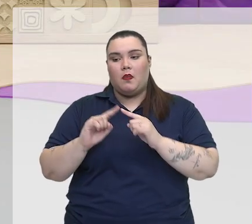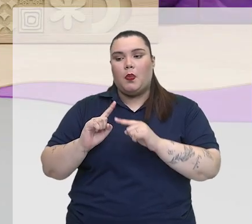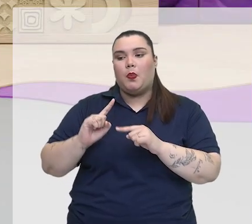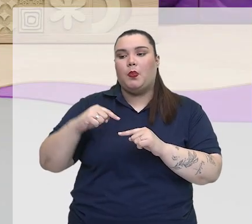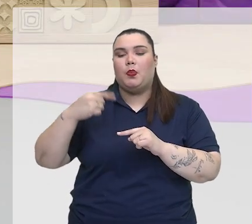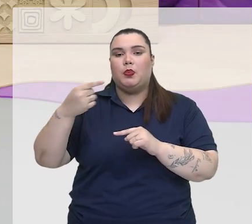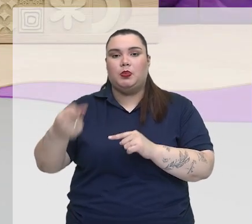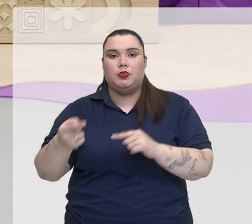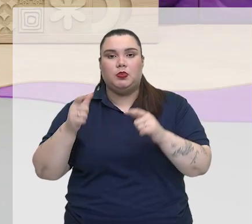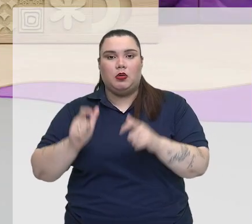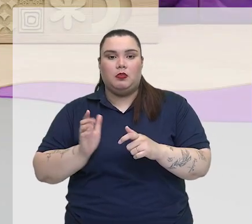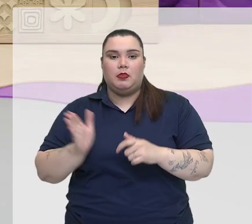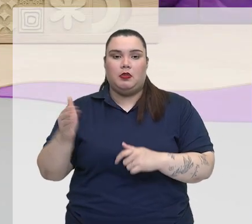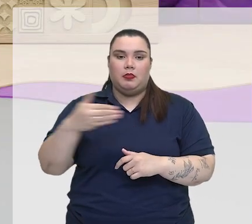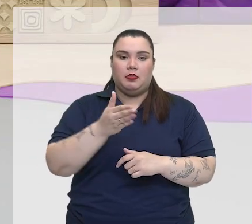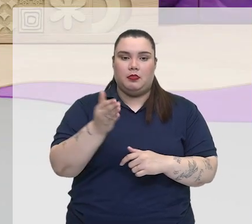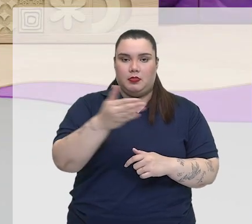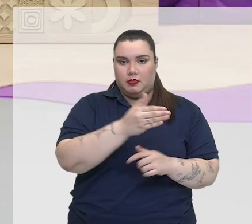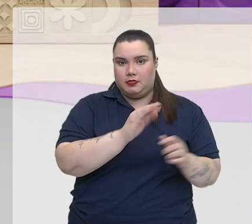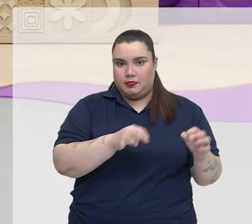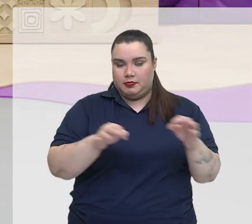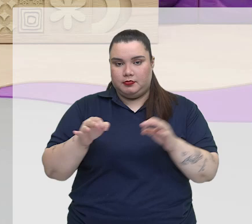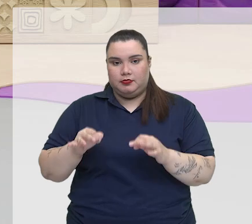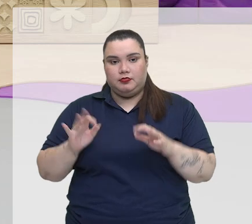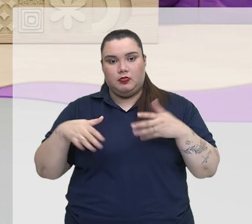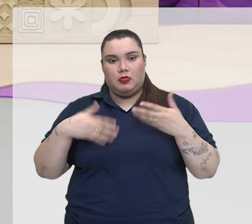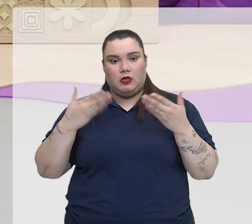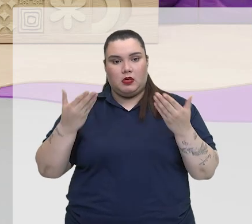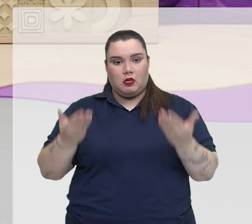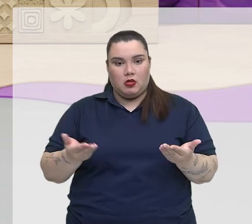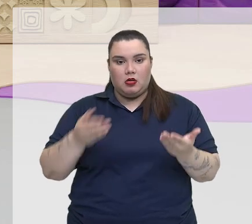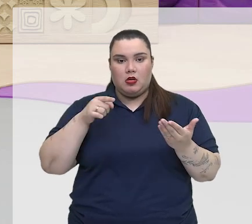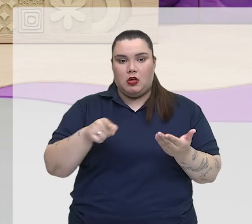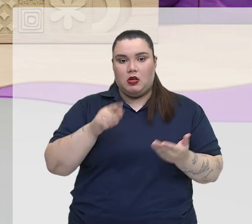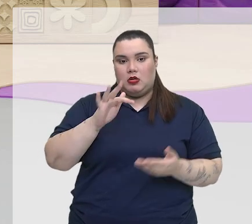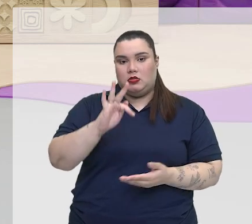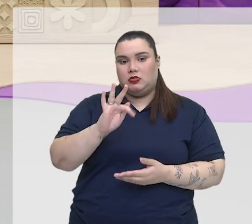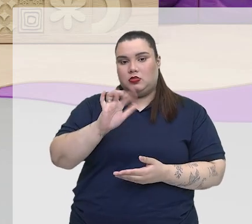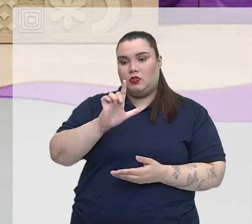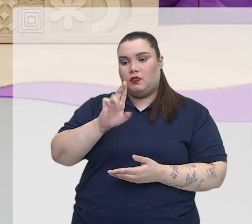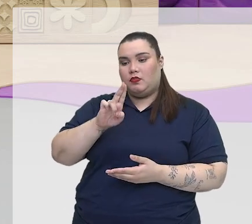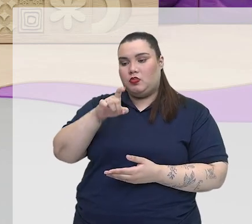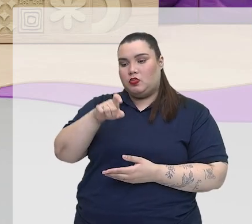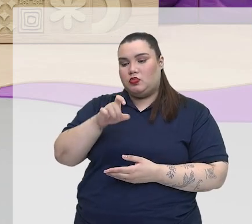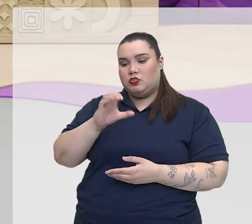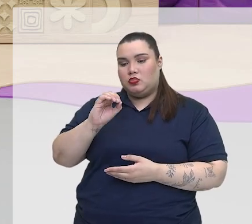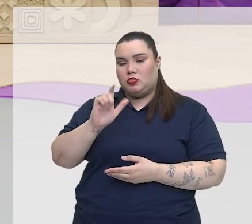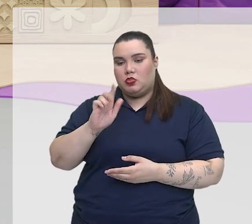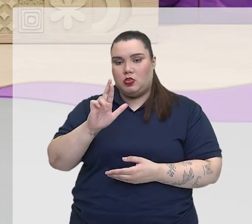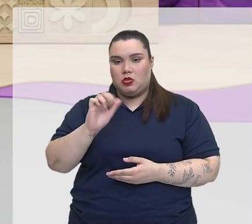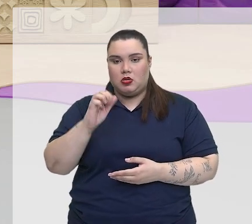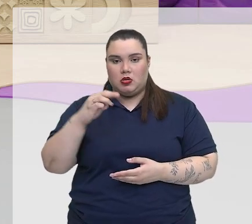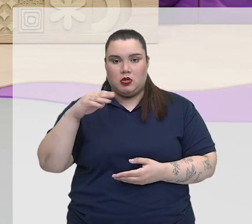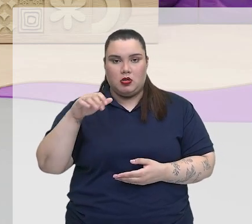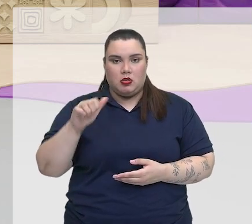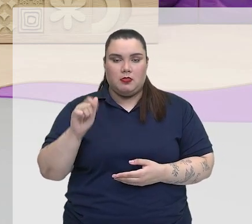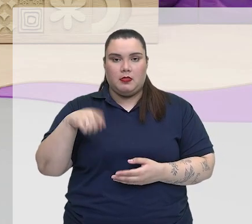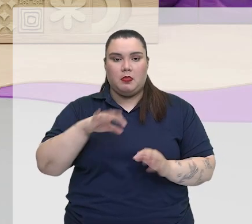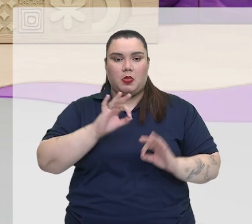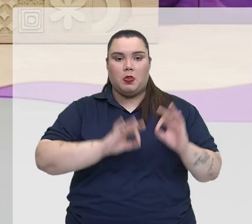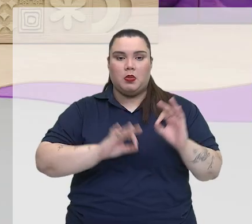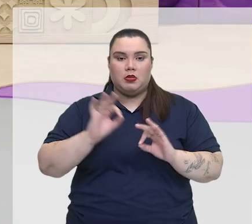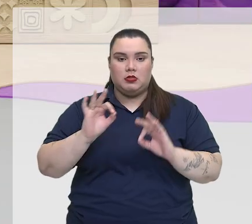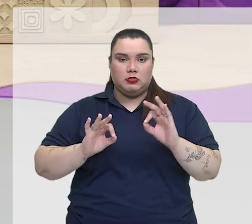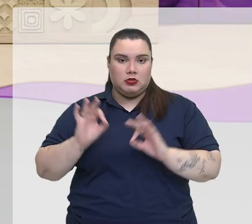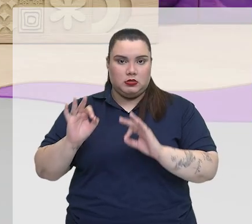você passaria para outro e aí sucessivamente. Olha. Então, na realidade, o fluxograma, ele exatamente trata dessa